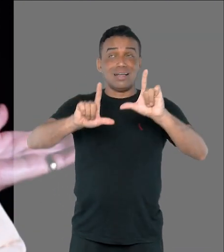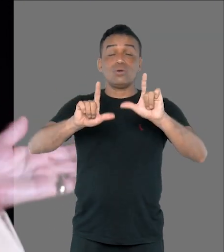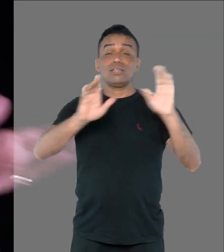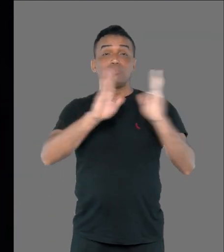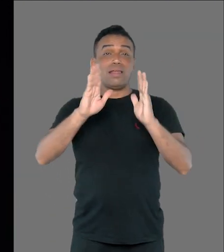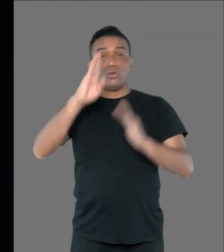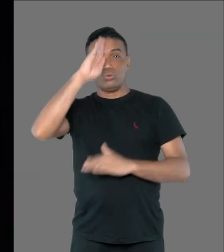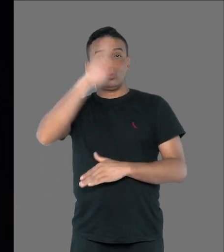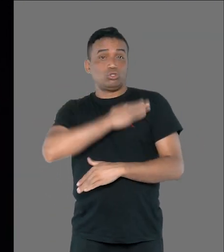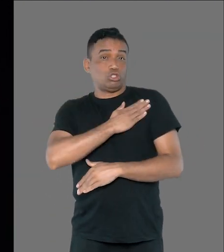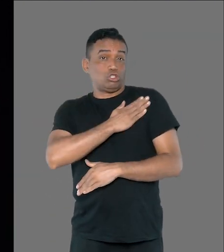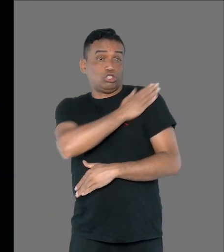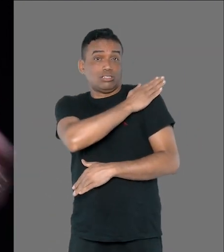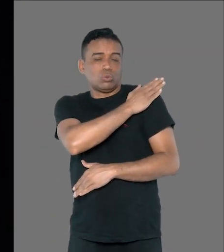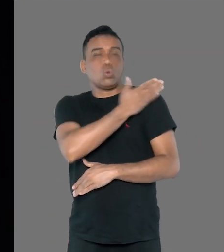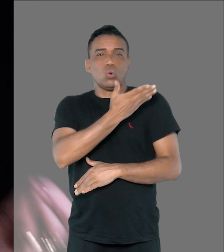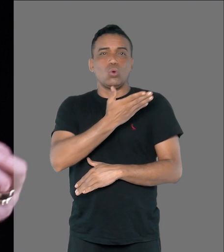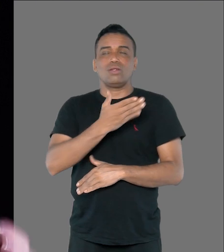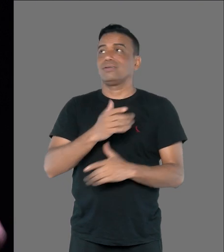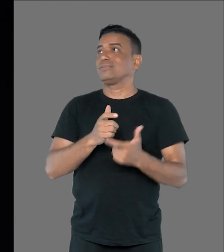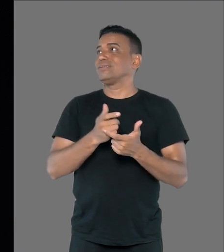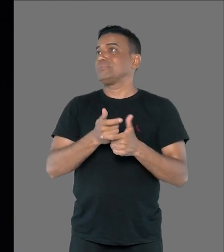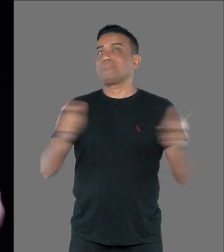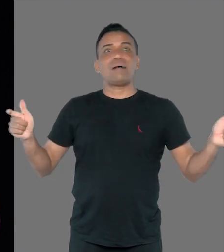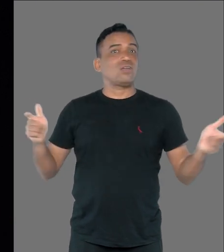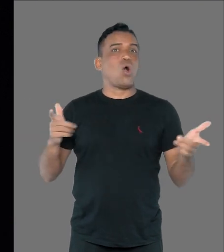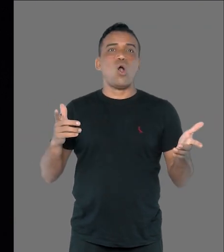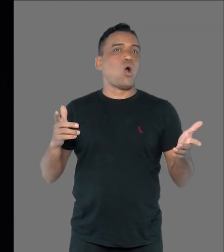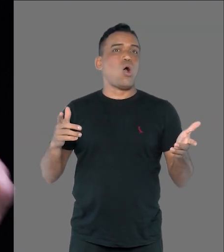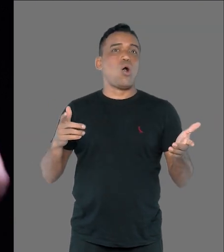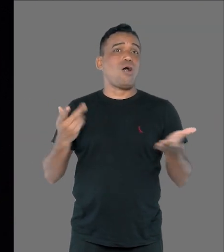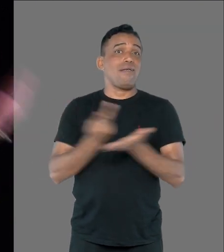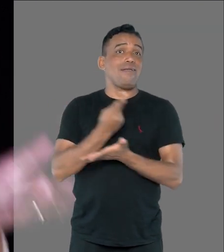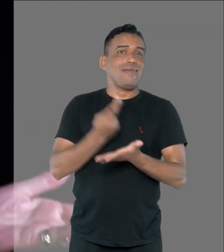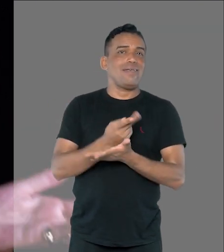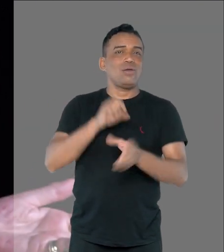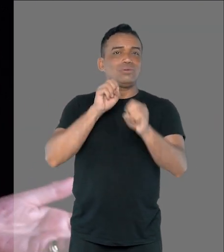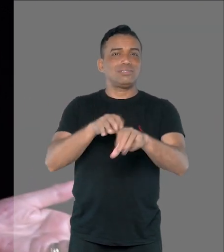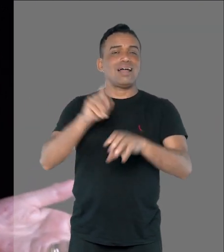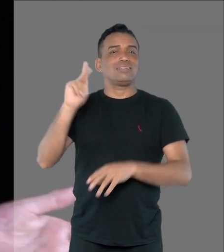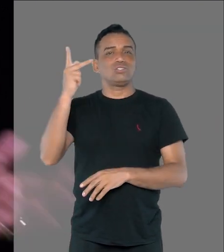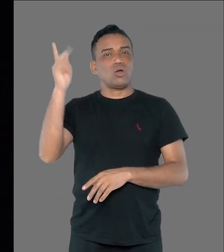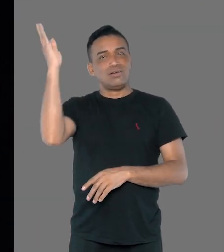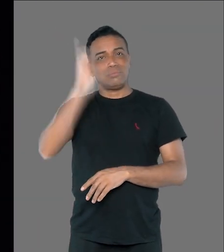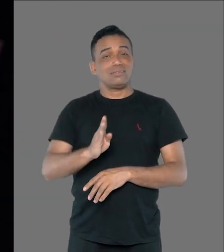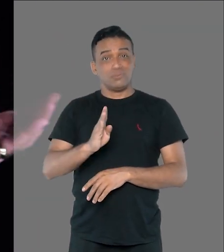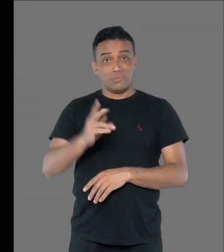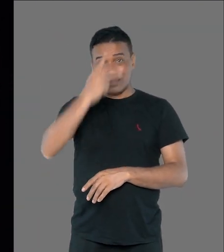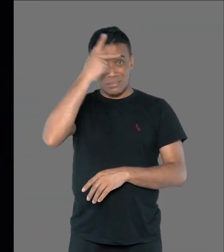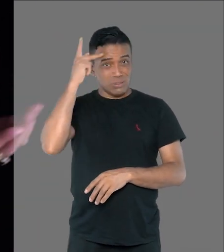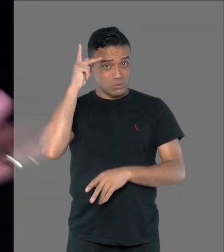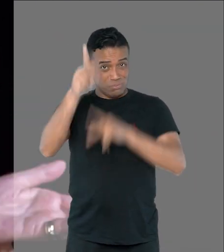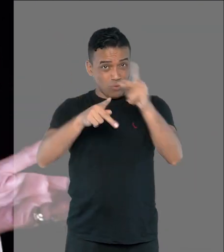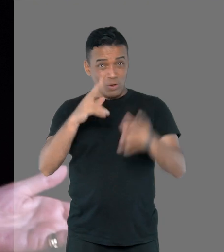ditadura, as coisas mais estapafúrdias são ensinadas para o povo brasileiro, que não quer mais ler história, mas que acha que a